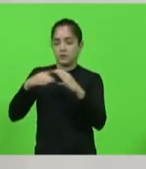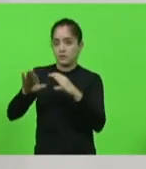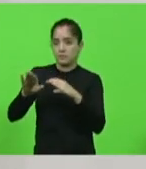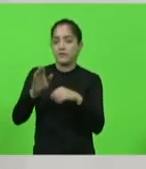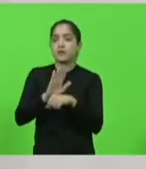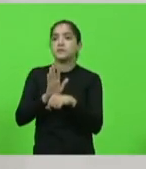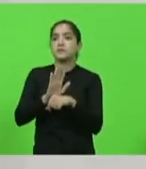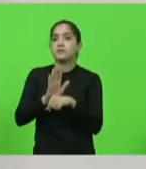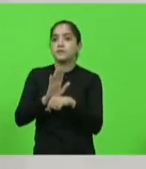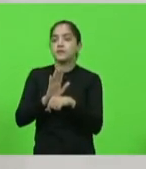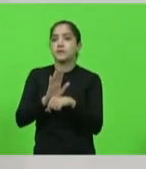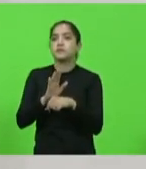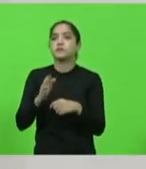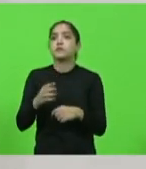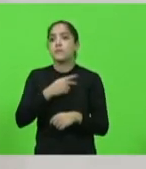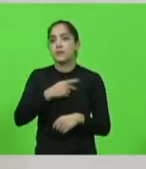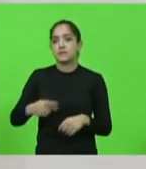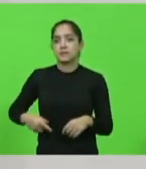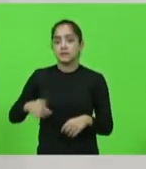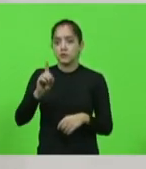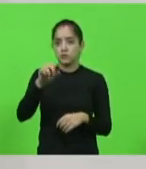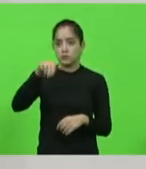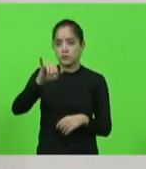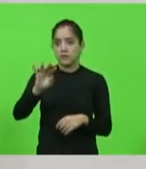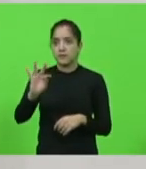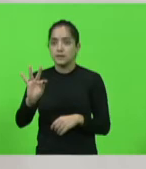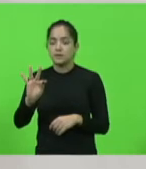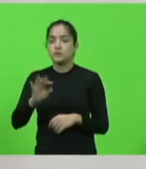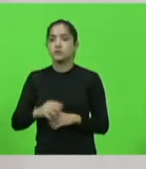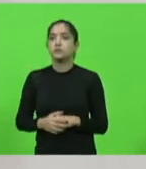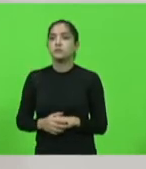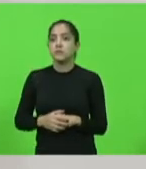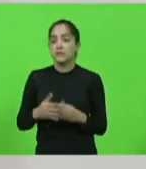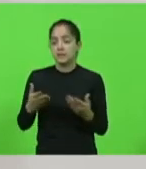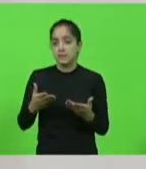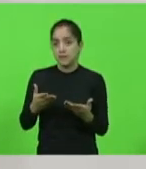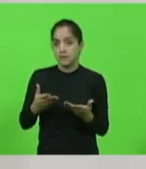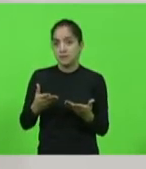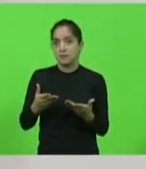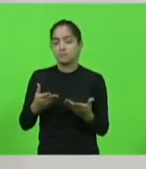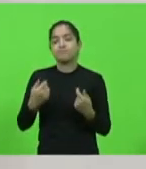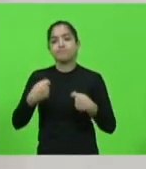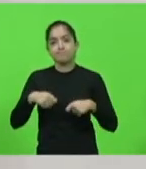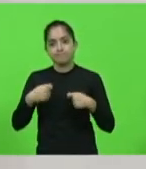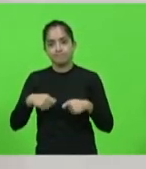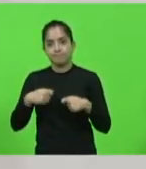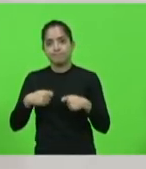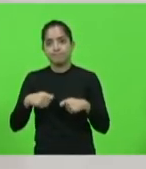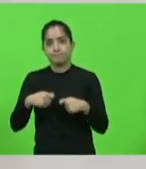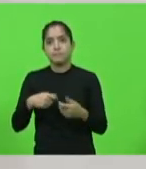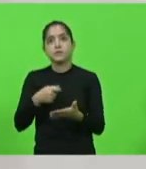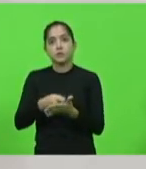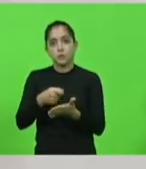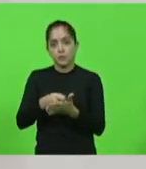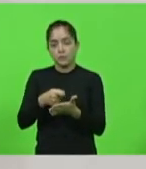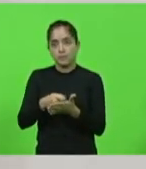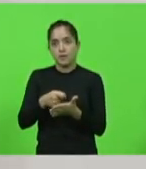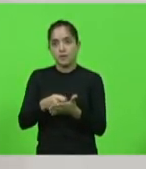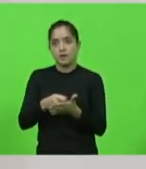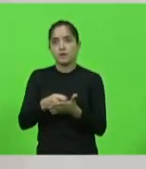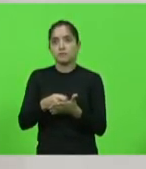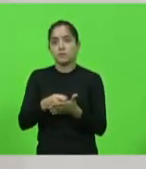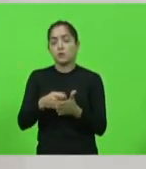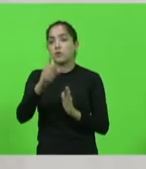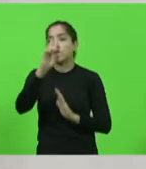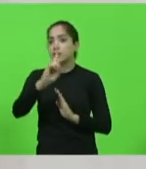em Santa Catarina, pedindo providência, e nós temos sim que efetivamente cobrar o que é